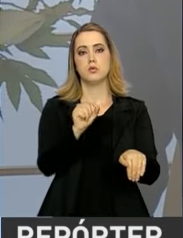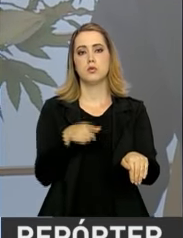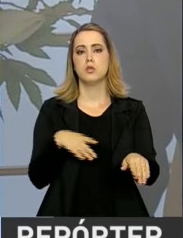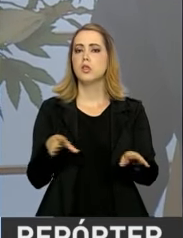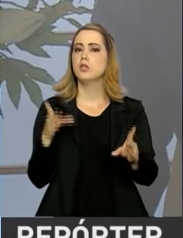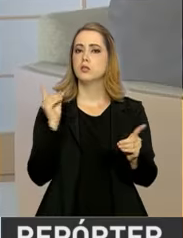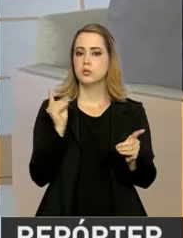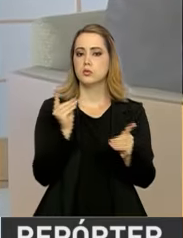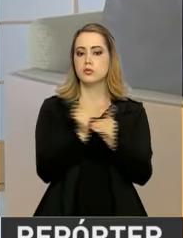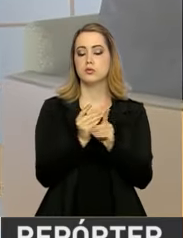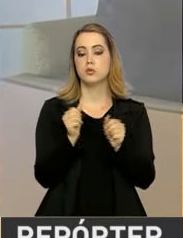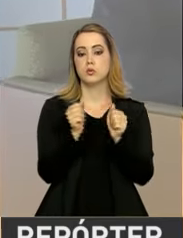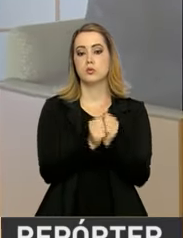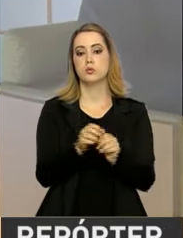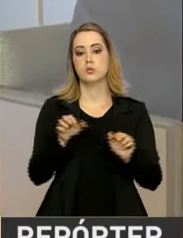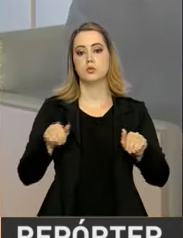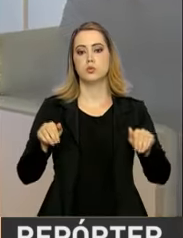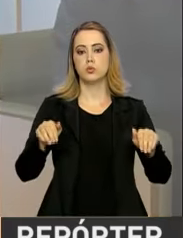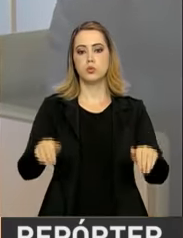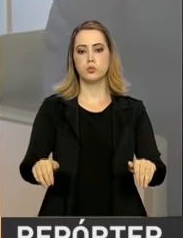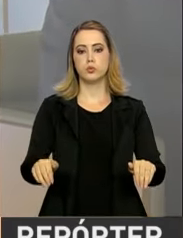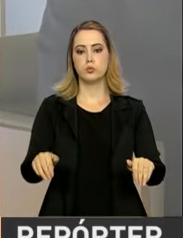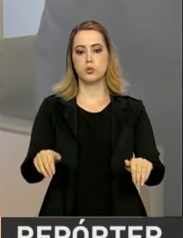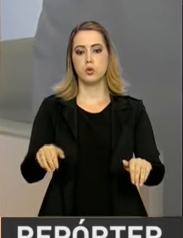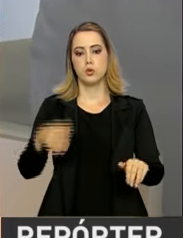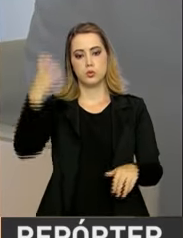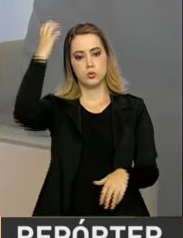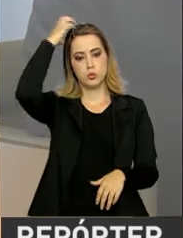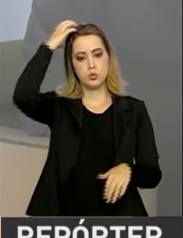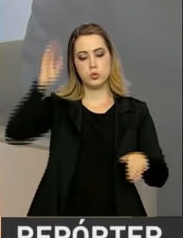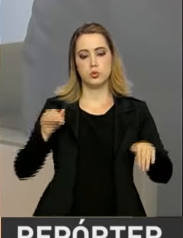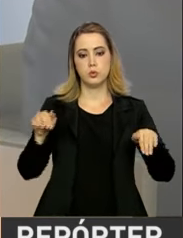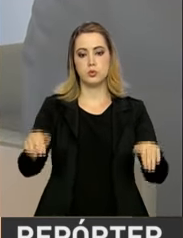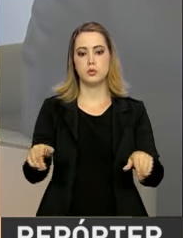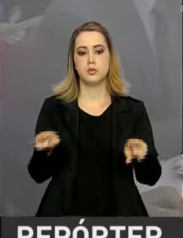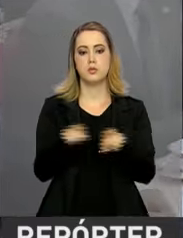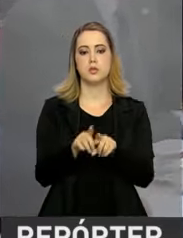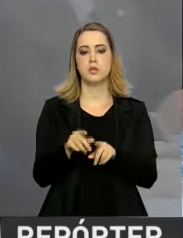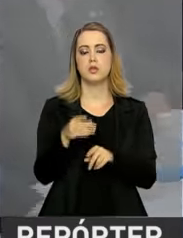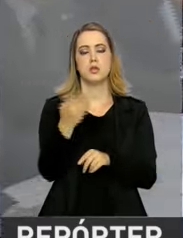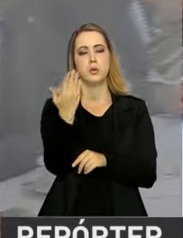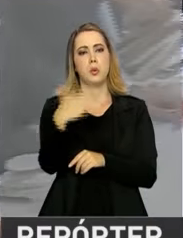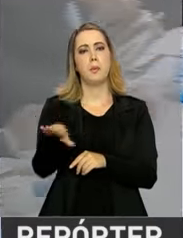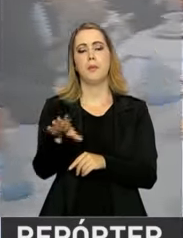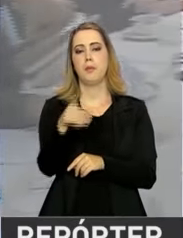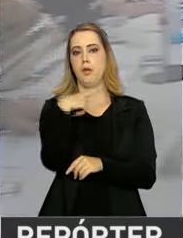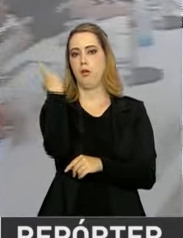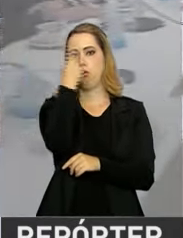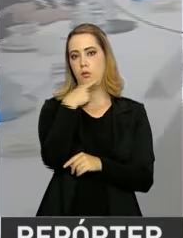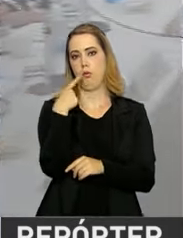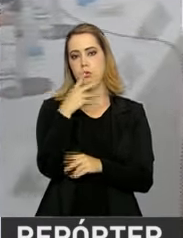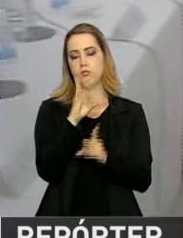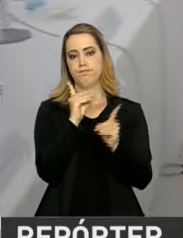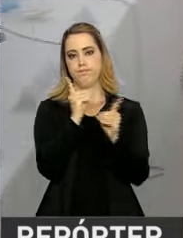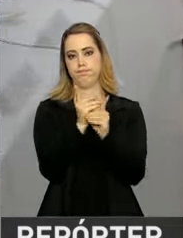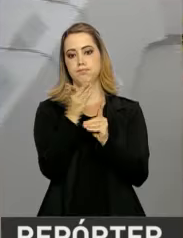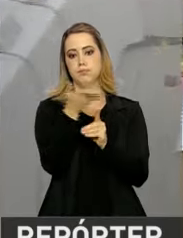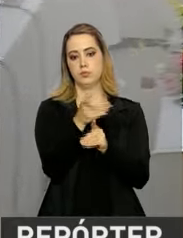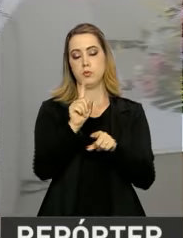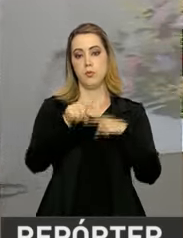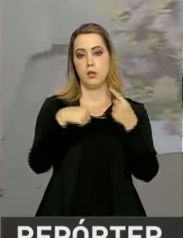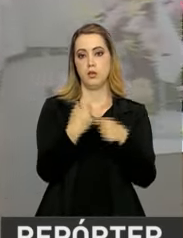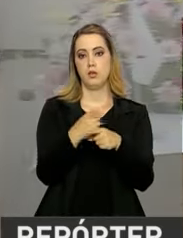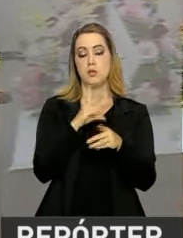imperador akihito ele se reuniu por meia hora com o chefe do estado japonês depois michel temer teve um encontro com